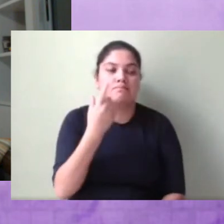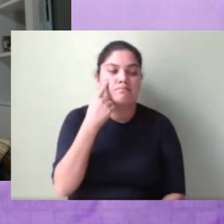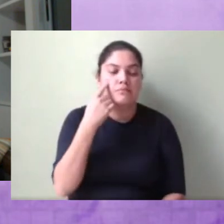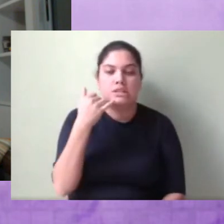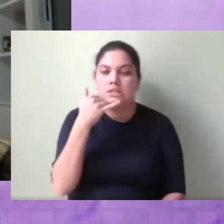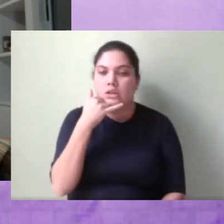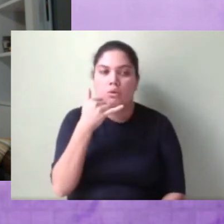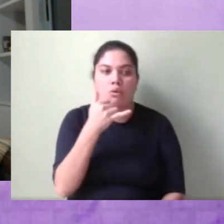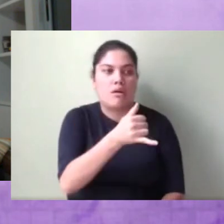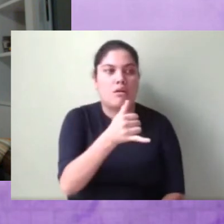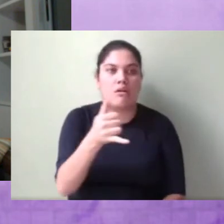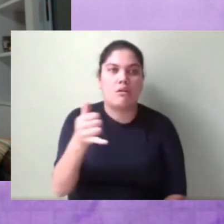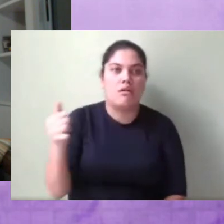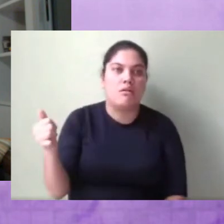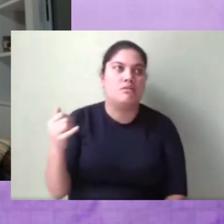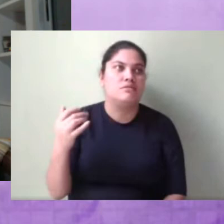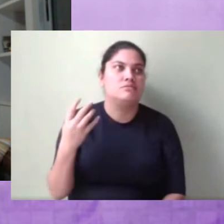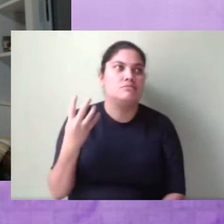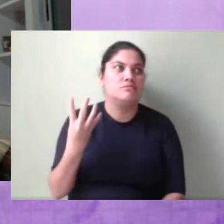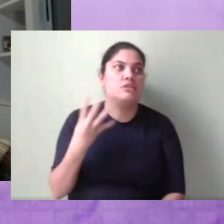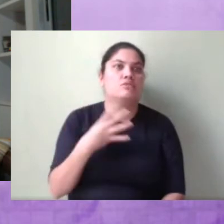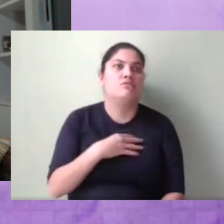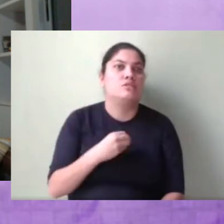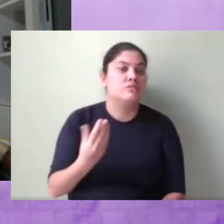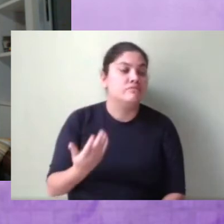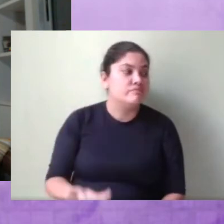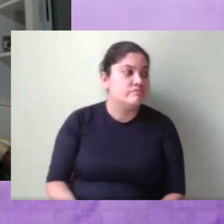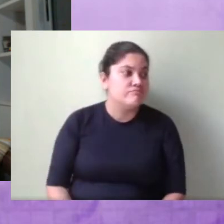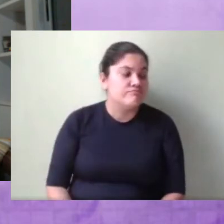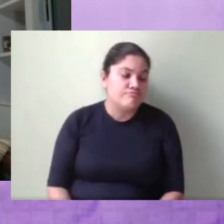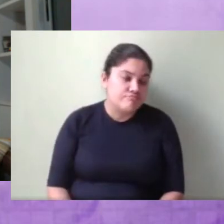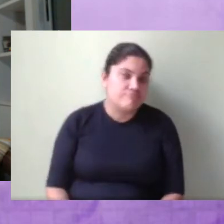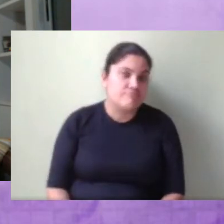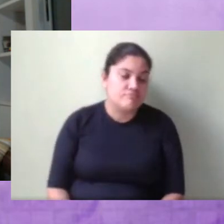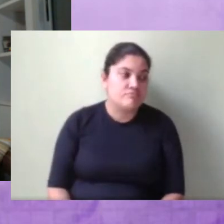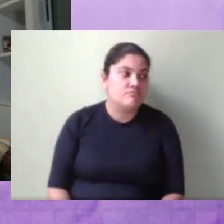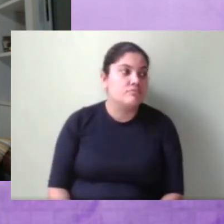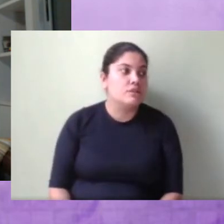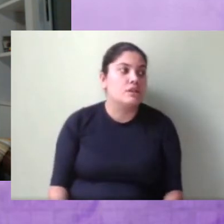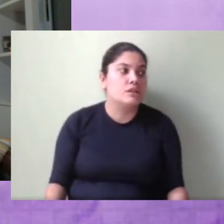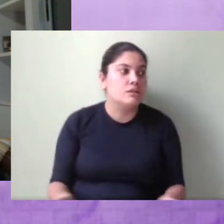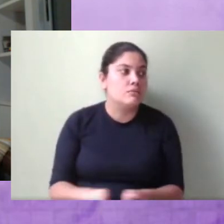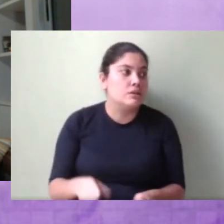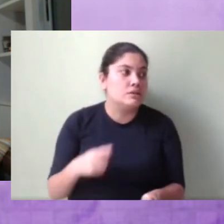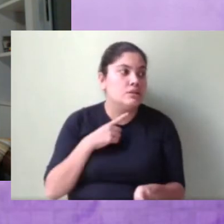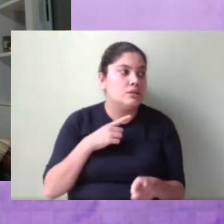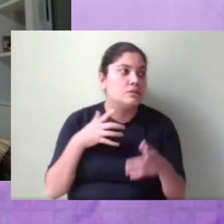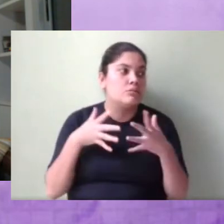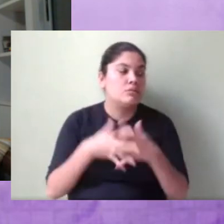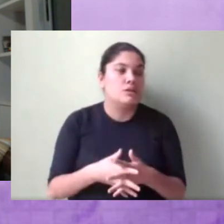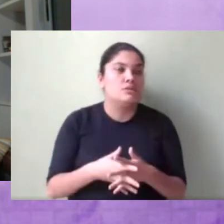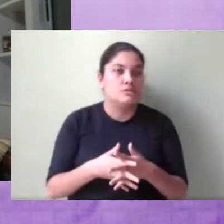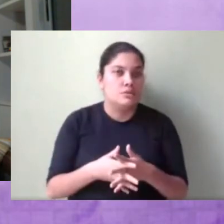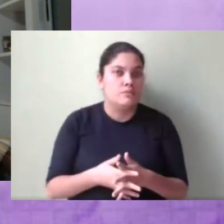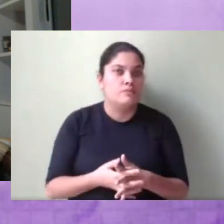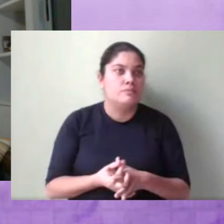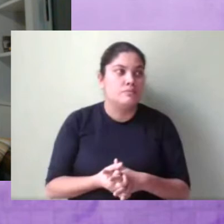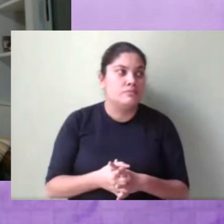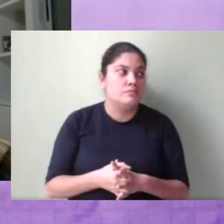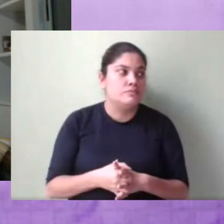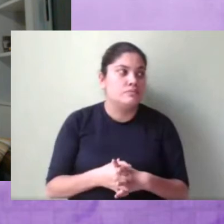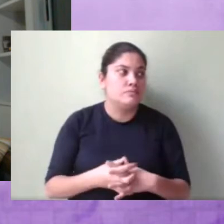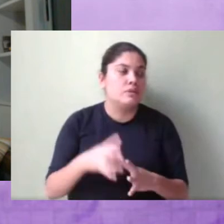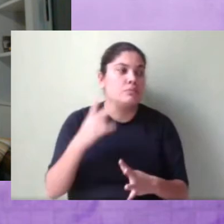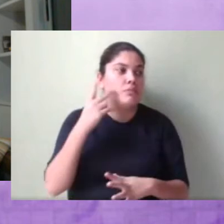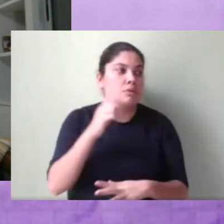né? Porque assim, a gente tem que fortalecer o nosso corpo docente para que eles estejam fortalecidos para acolher. E, às vezes, essa